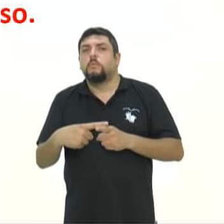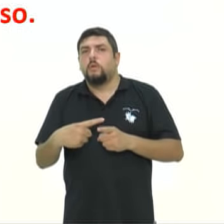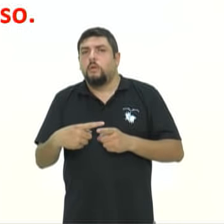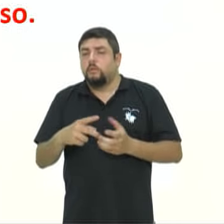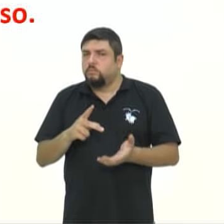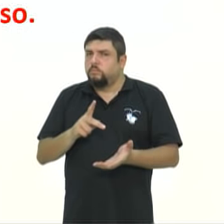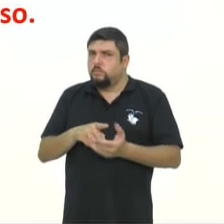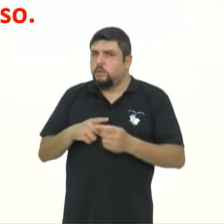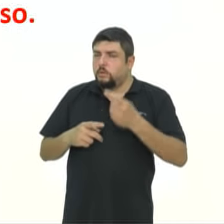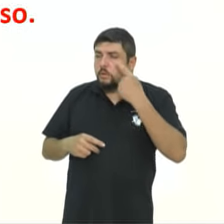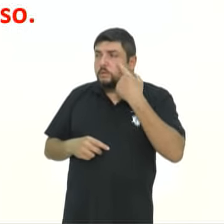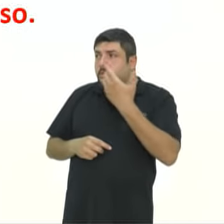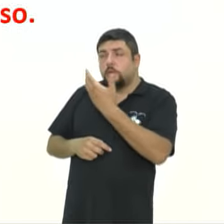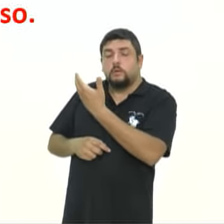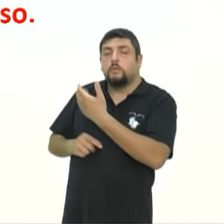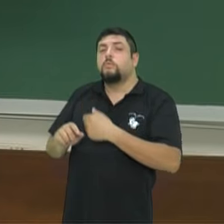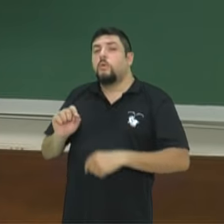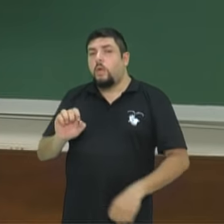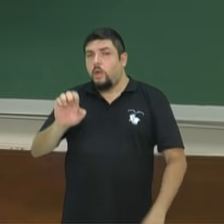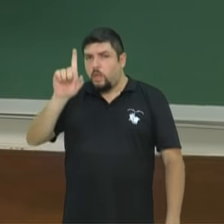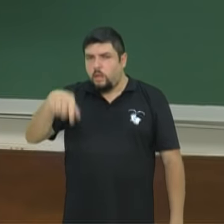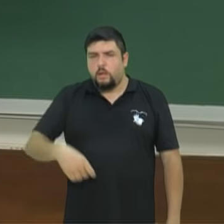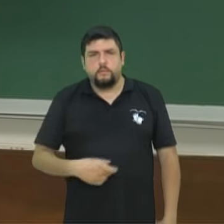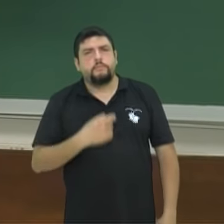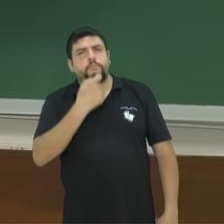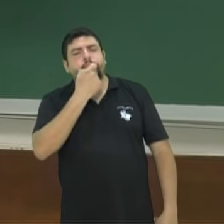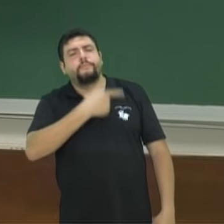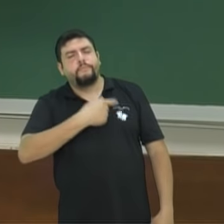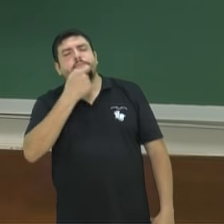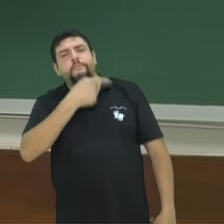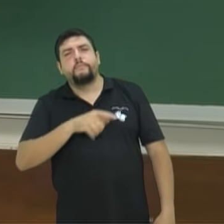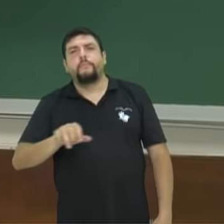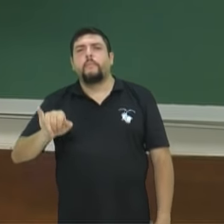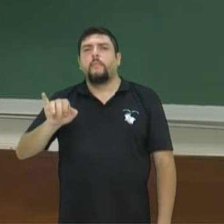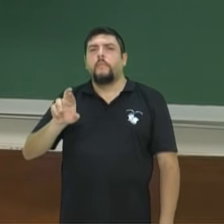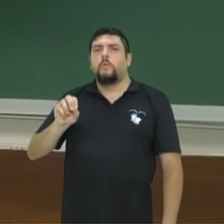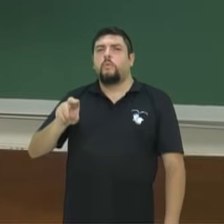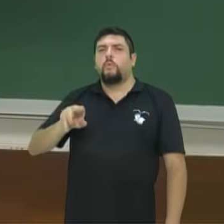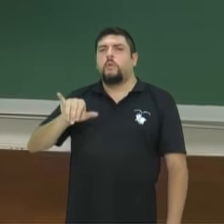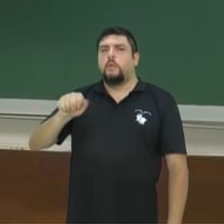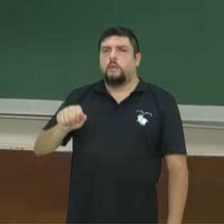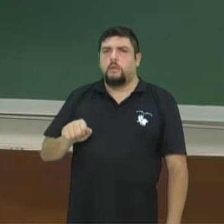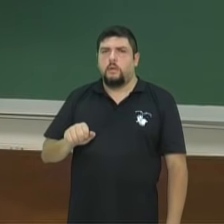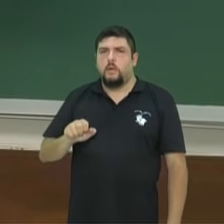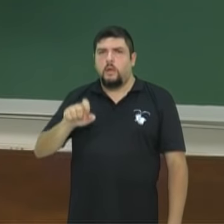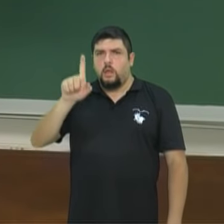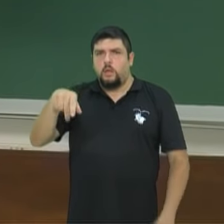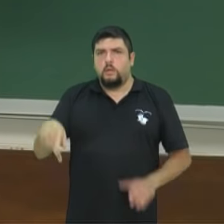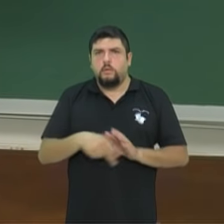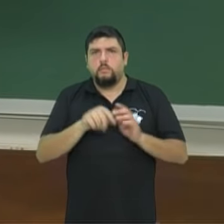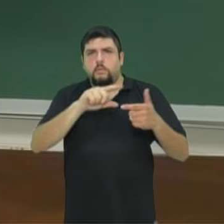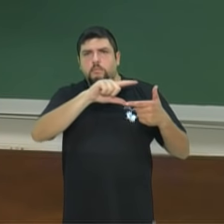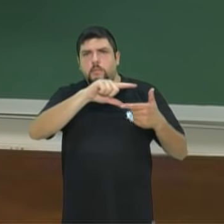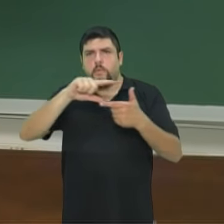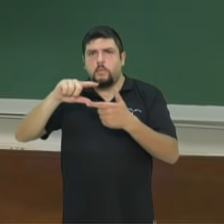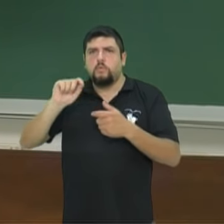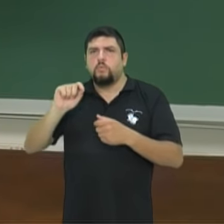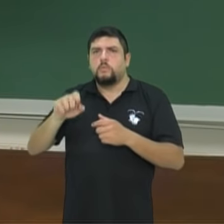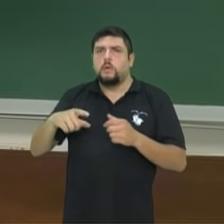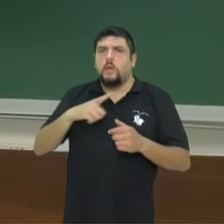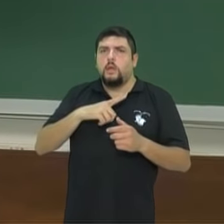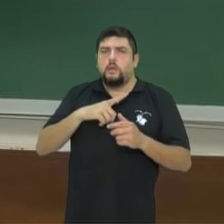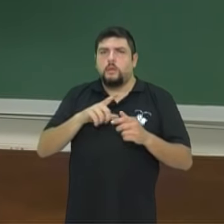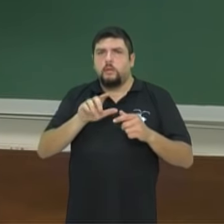características dos elementos composicionais desses gêneros discursivos, quando nós temos charge e tirinha, é comum a gente ter,